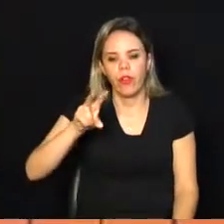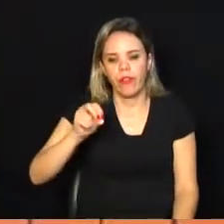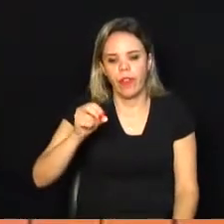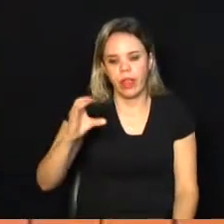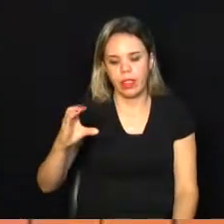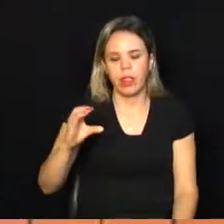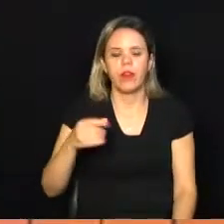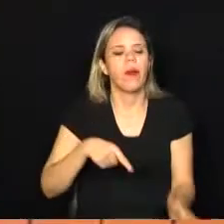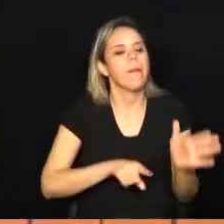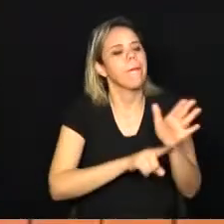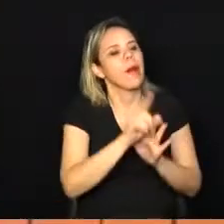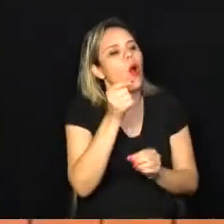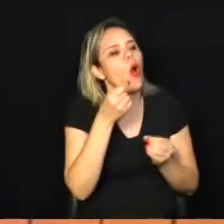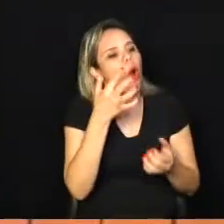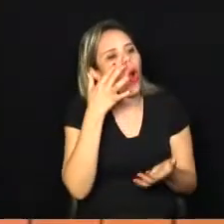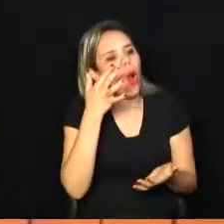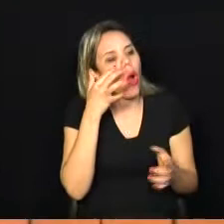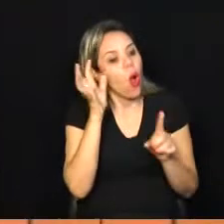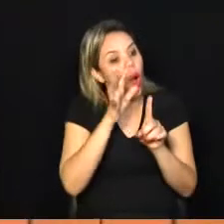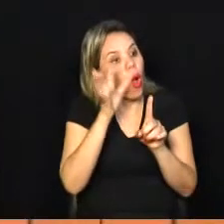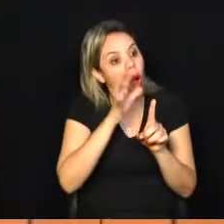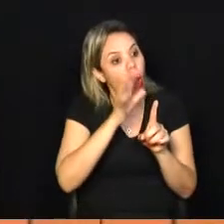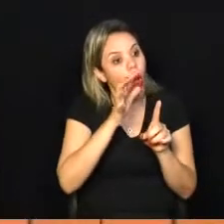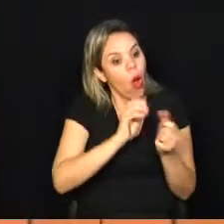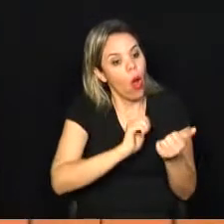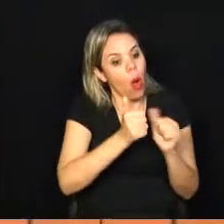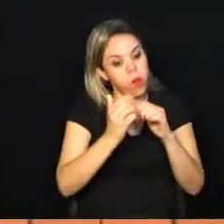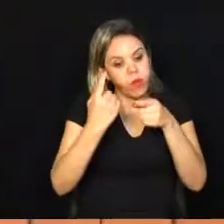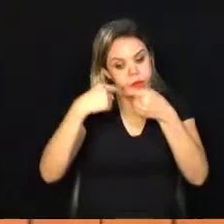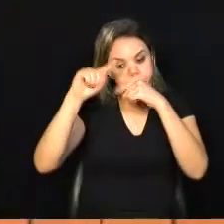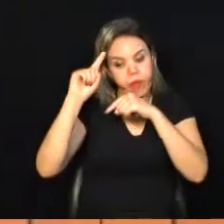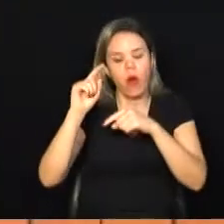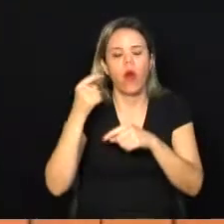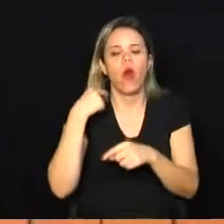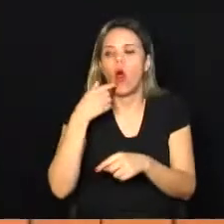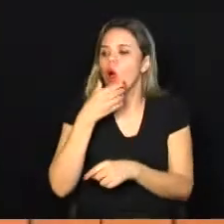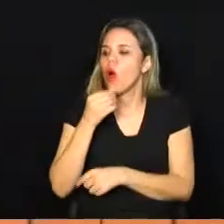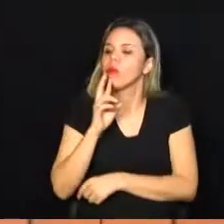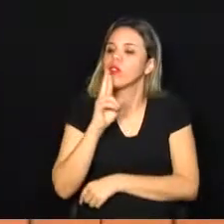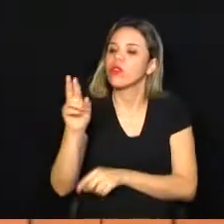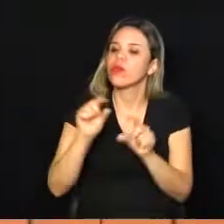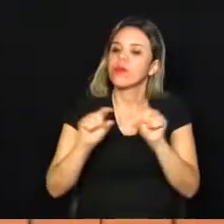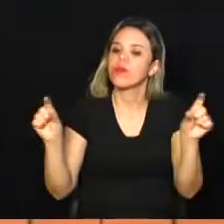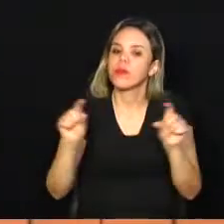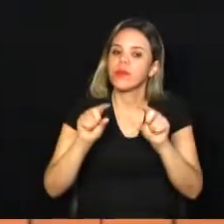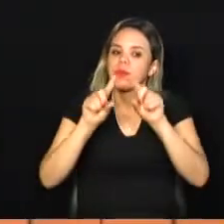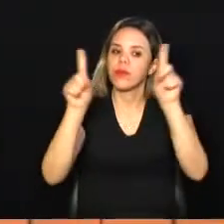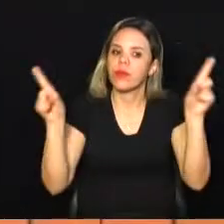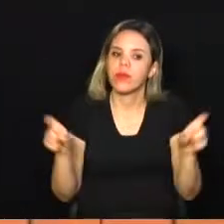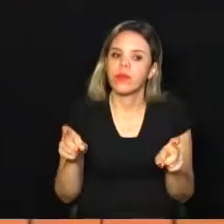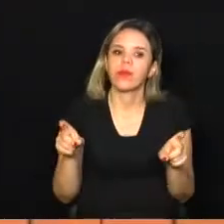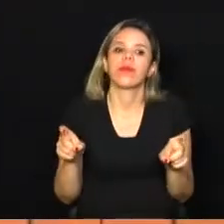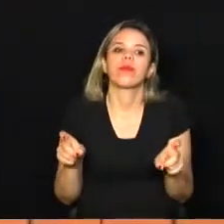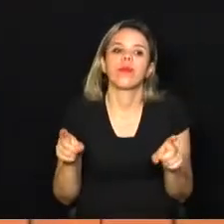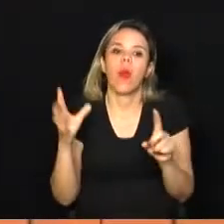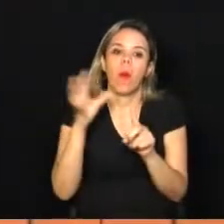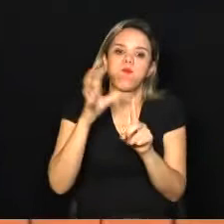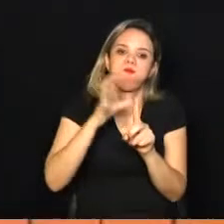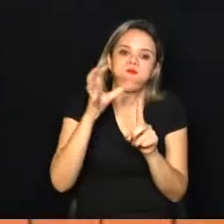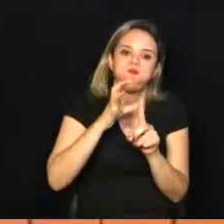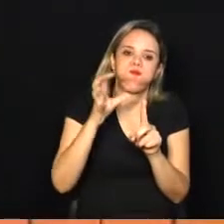ele enxerga a pressão sobre os atletas de alto rendimento e ele disse essa frase, abro aspas, a pressão é